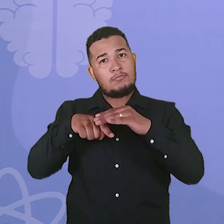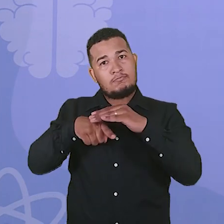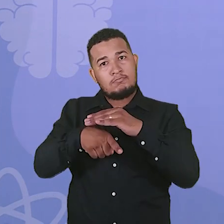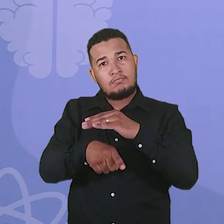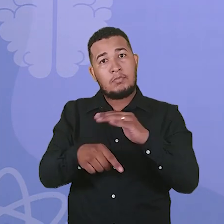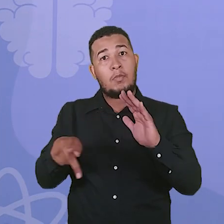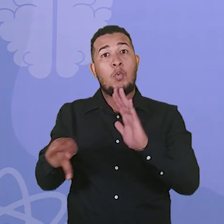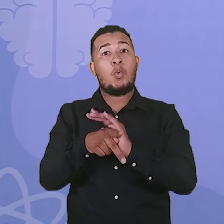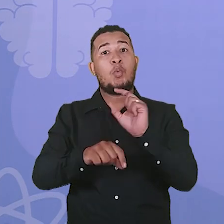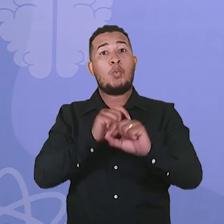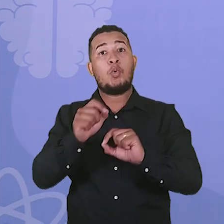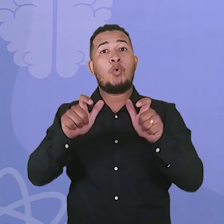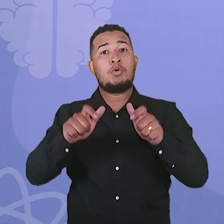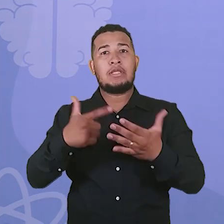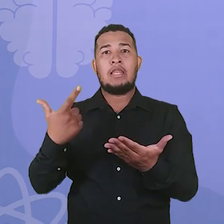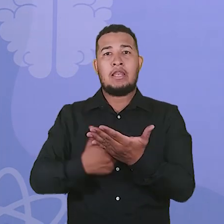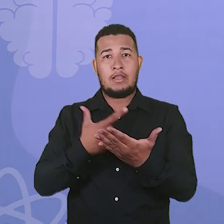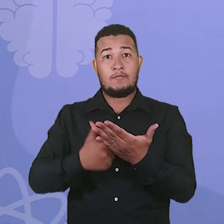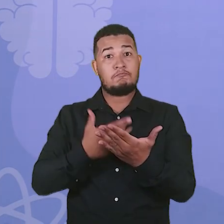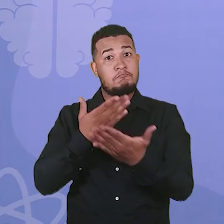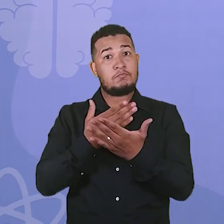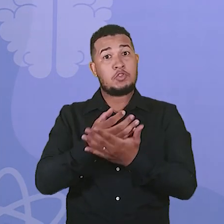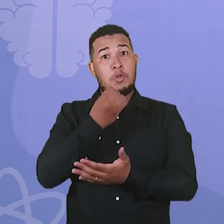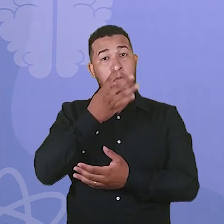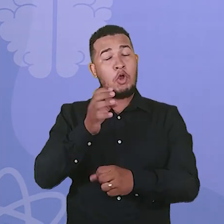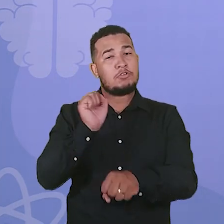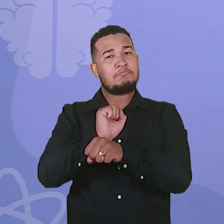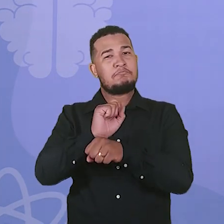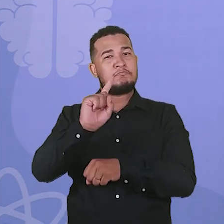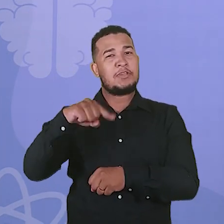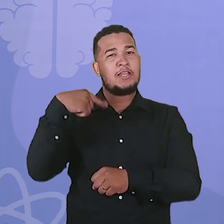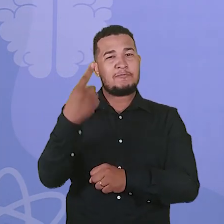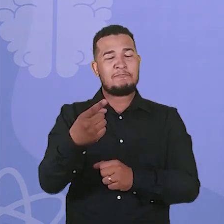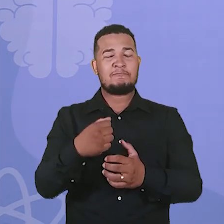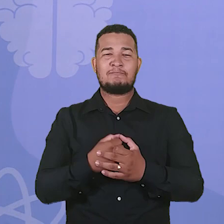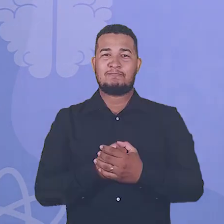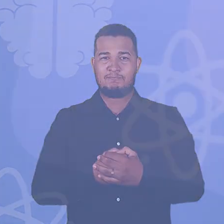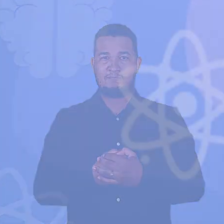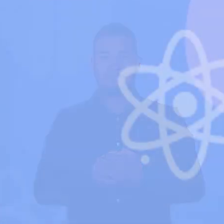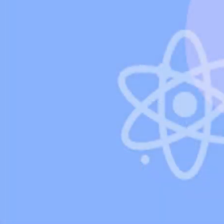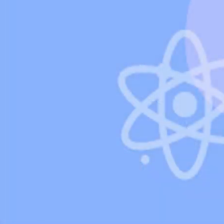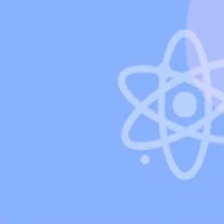agora, vamos nos aprofundar nos livros. Bons estudos e até a próxima!